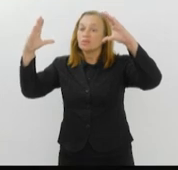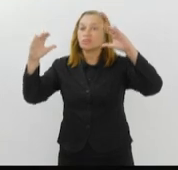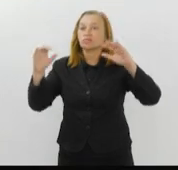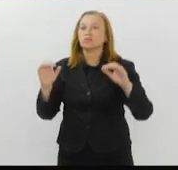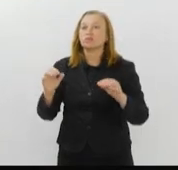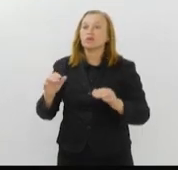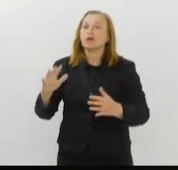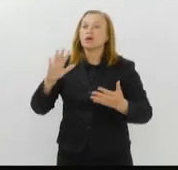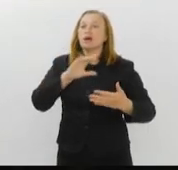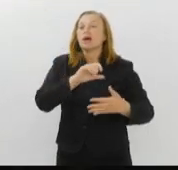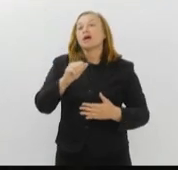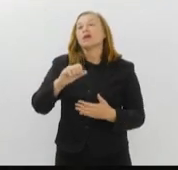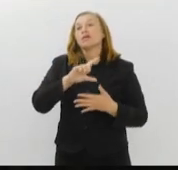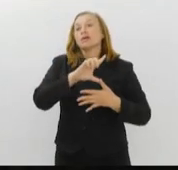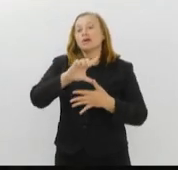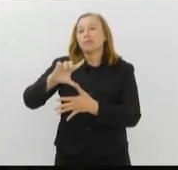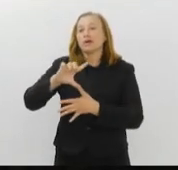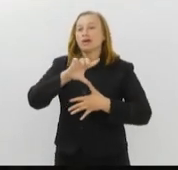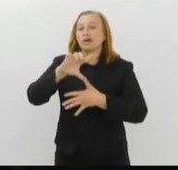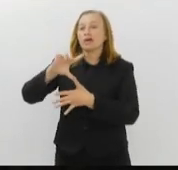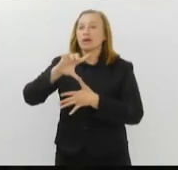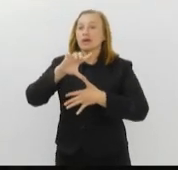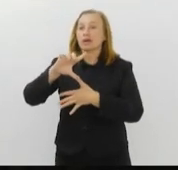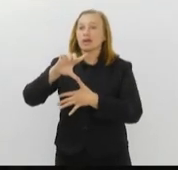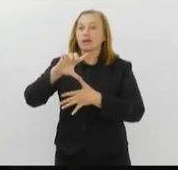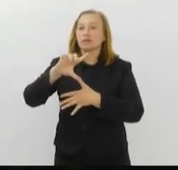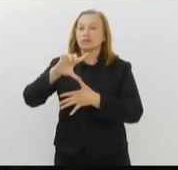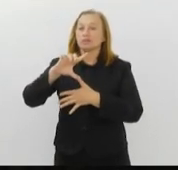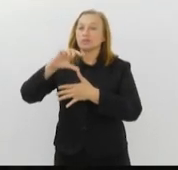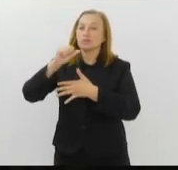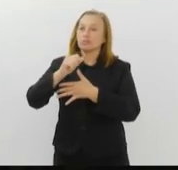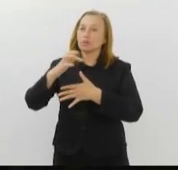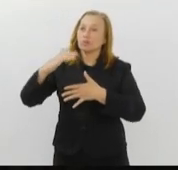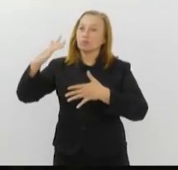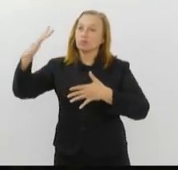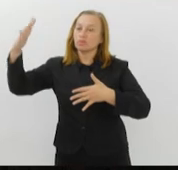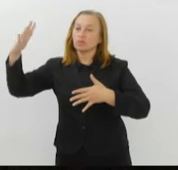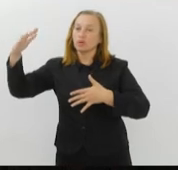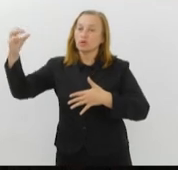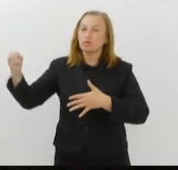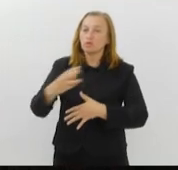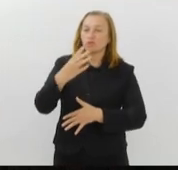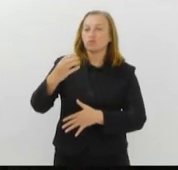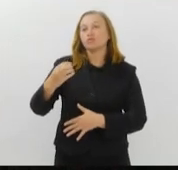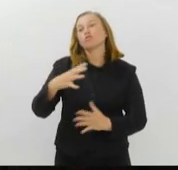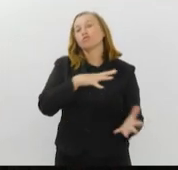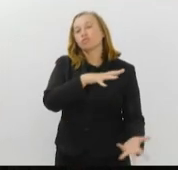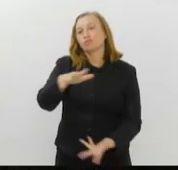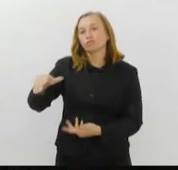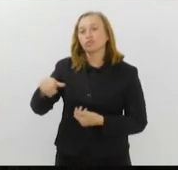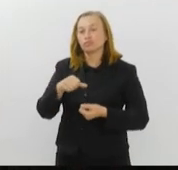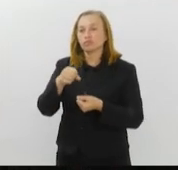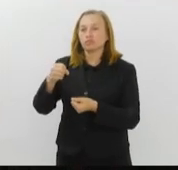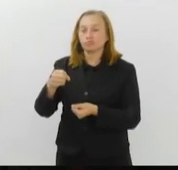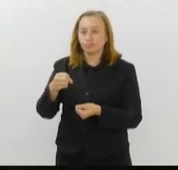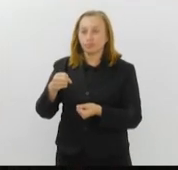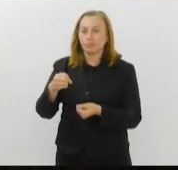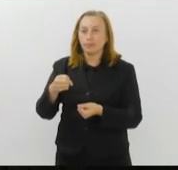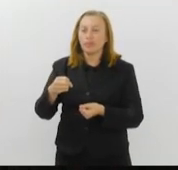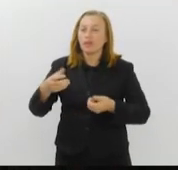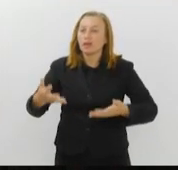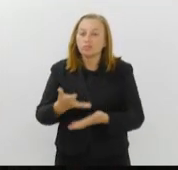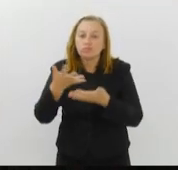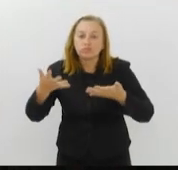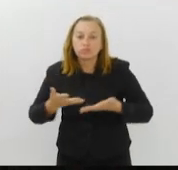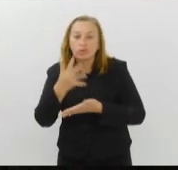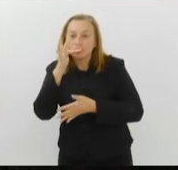fuguras obras e forão da América iluminada o sol do novo mundo do que a